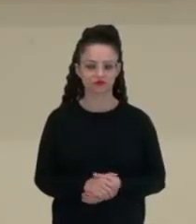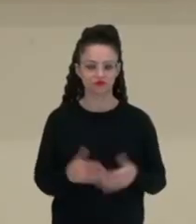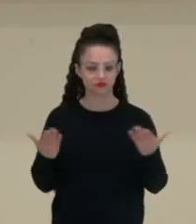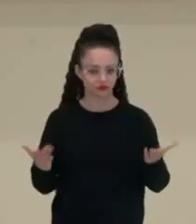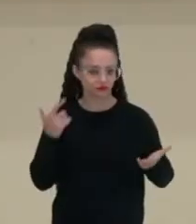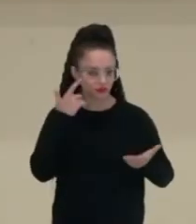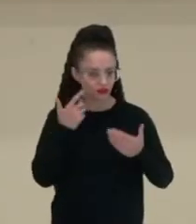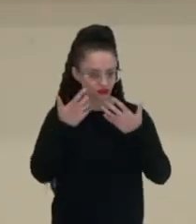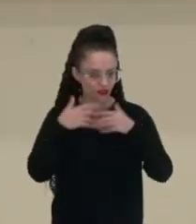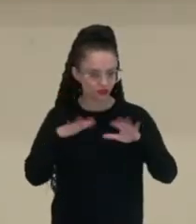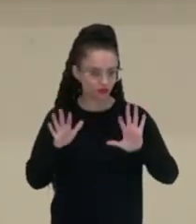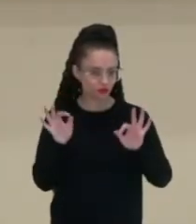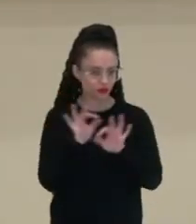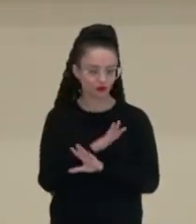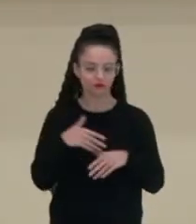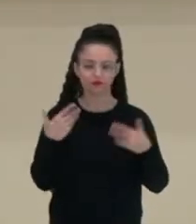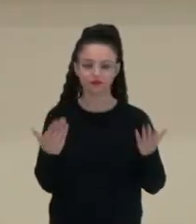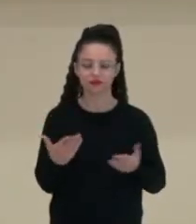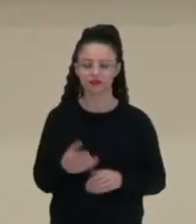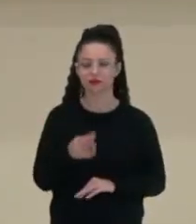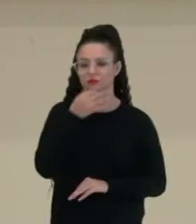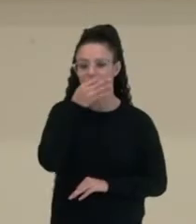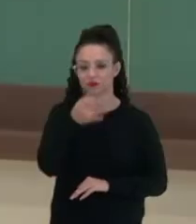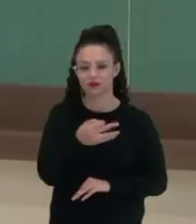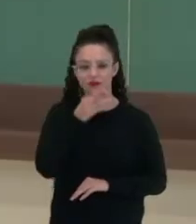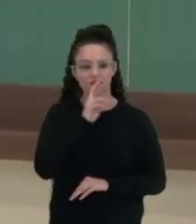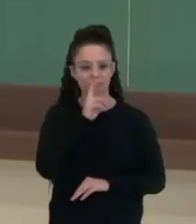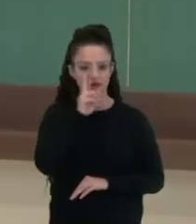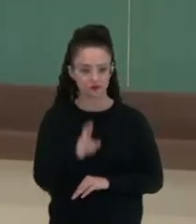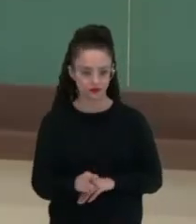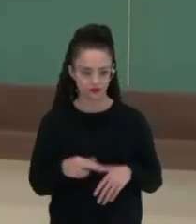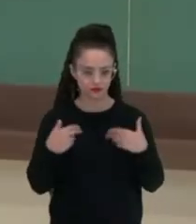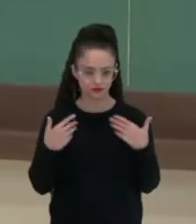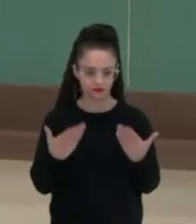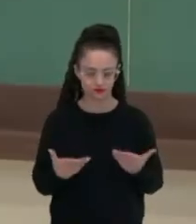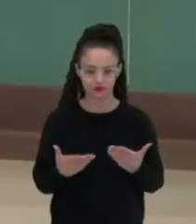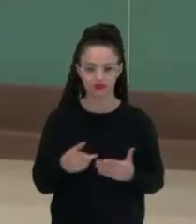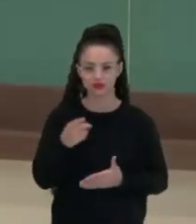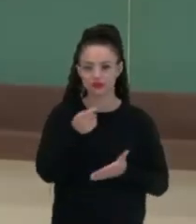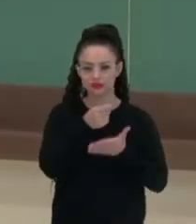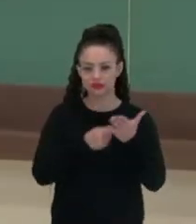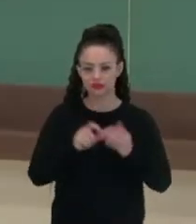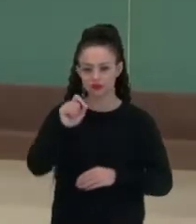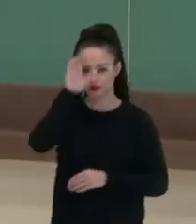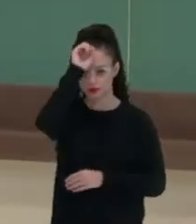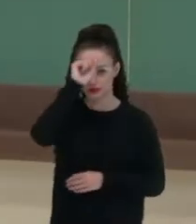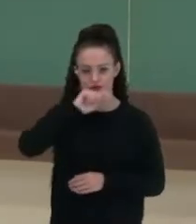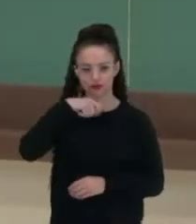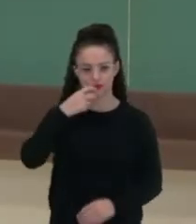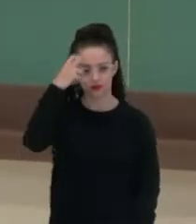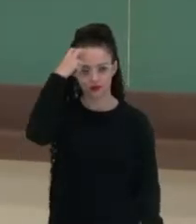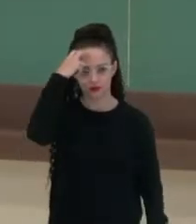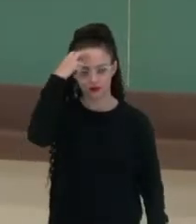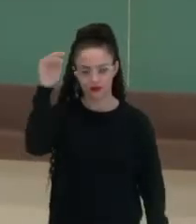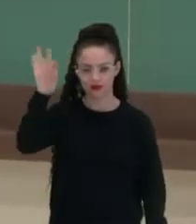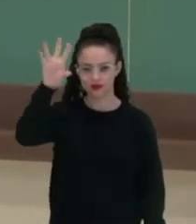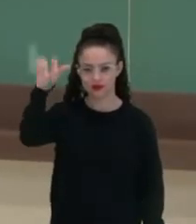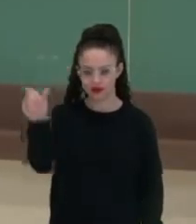Então, pensarem um pouquinho? Então, vamos à nossa sugestão de resposta, né? Então, escreva o que você aprendeu sobre a cultura afro,